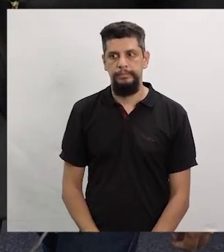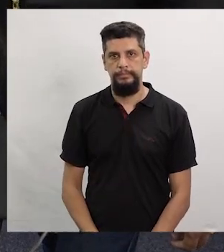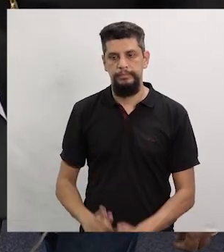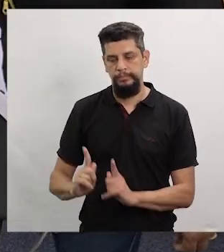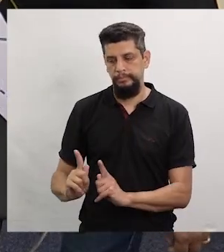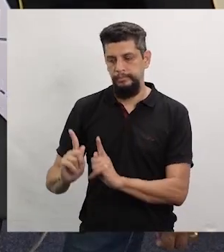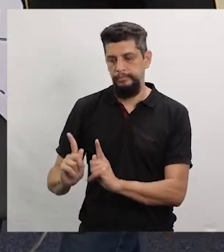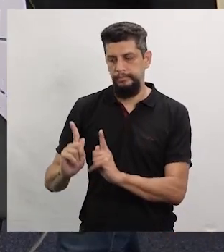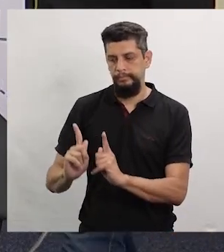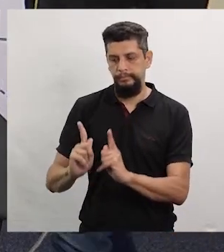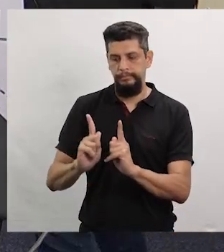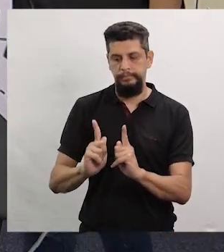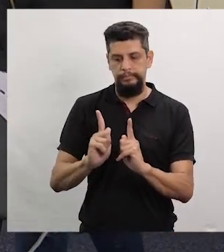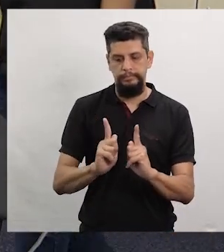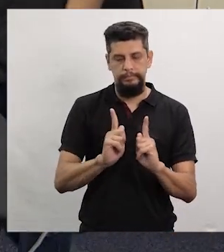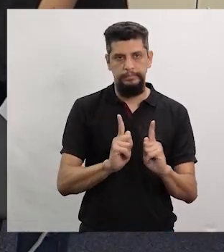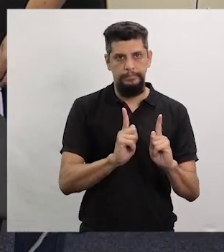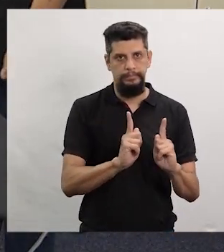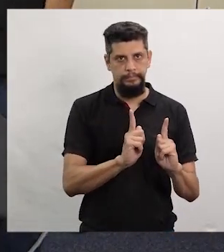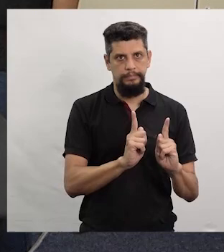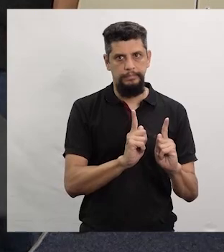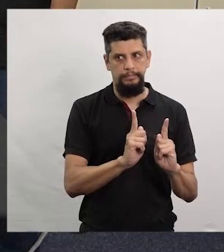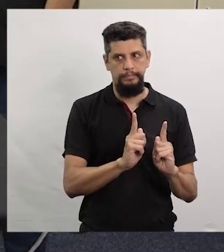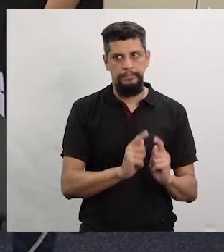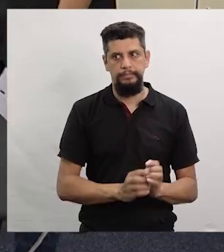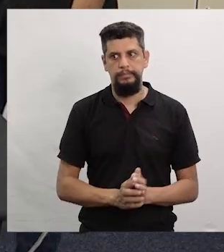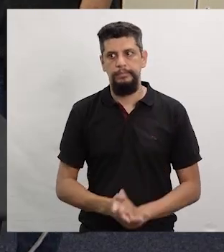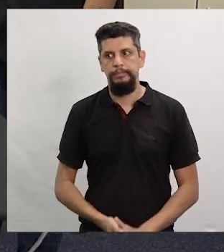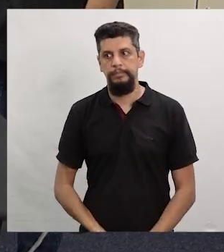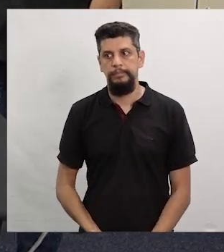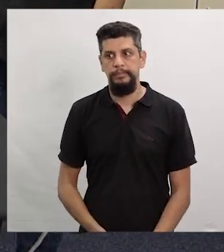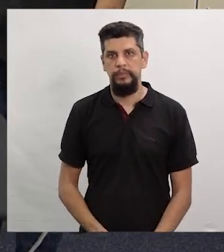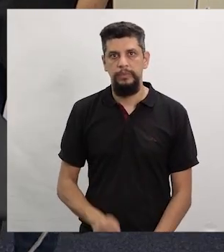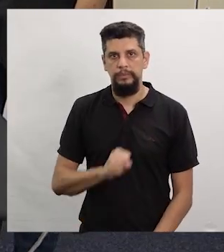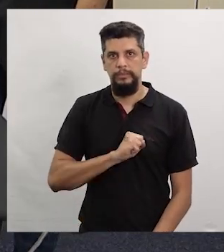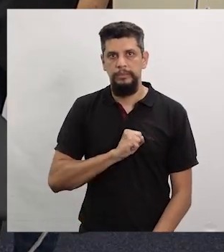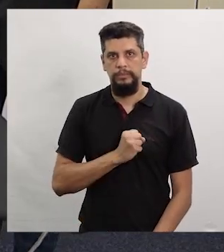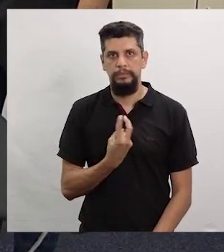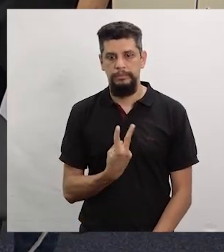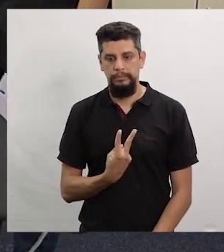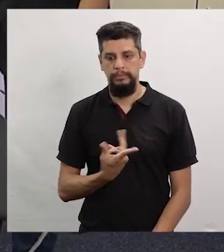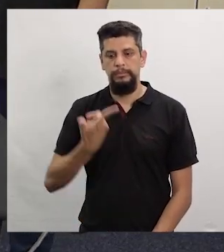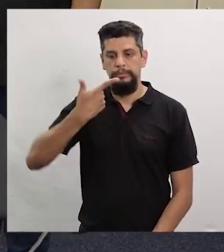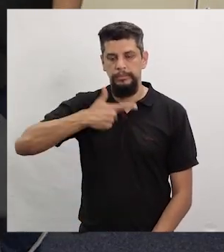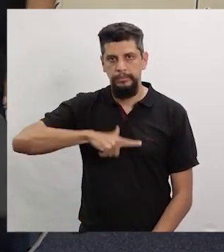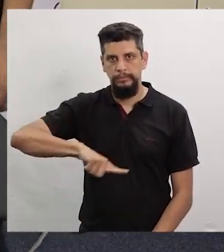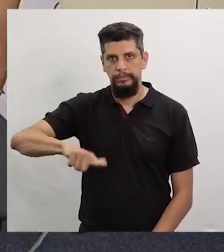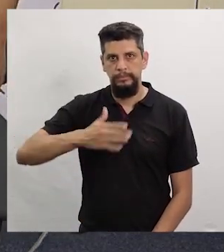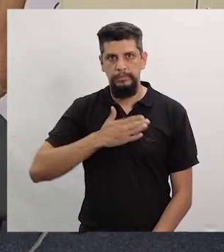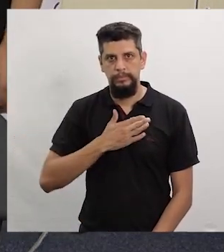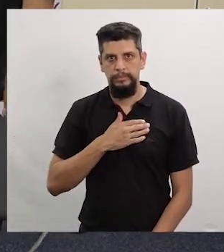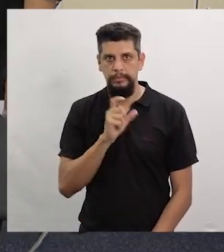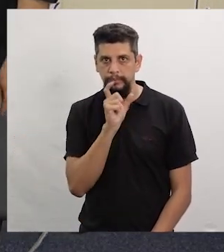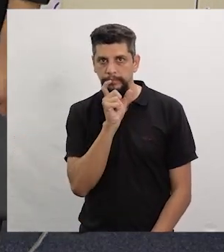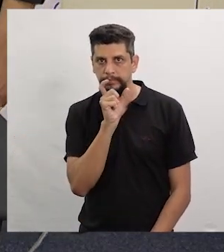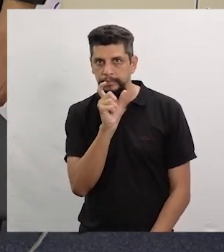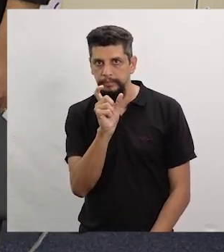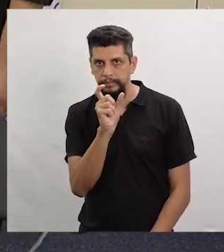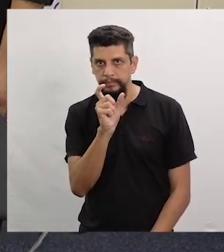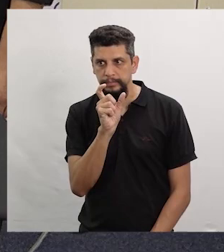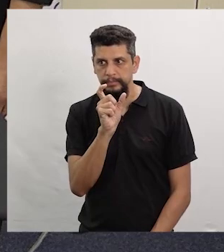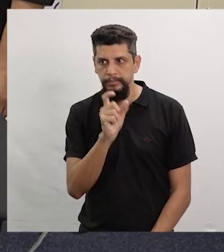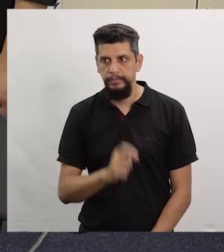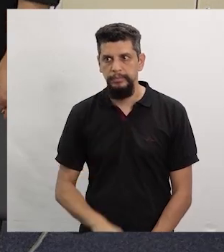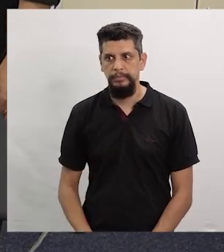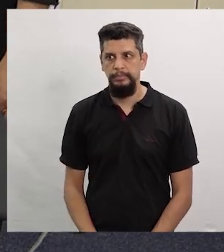dois muito bem foi lá ô olha só caiu no dois de novo e a minha palavra sabe